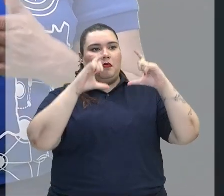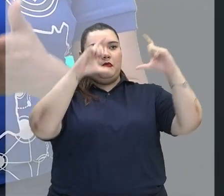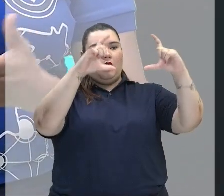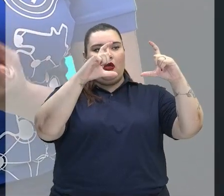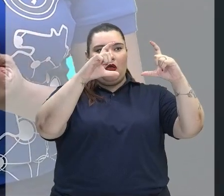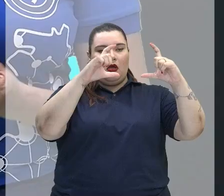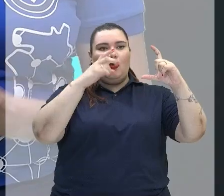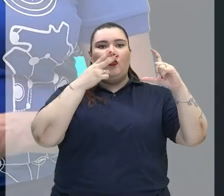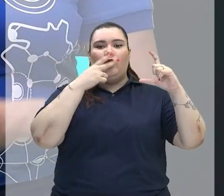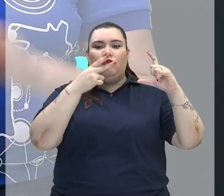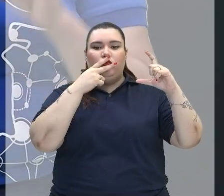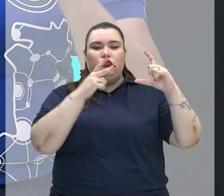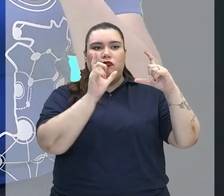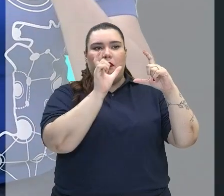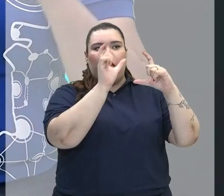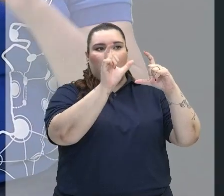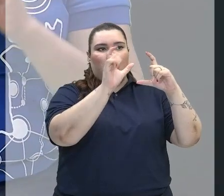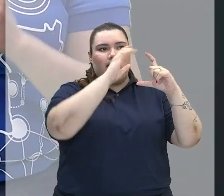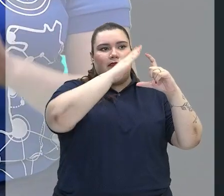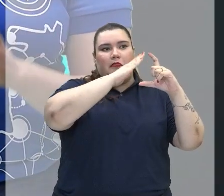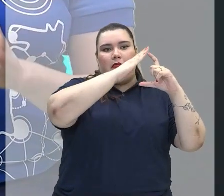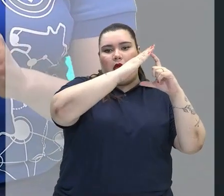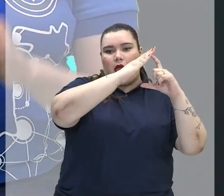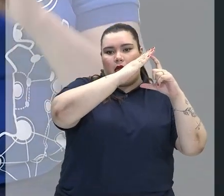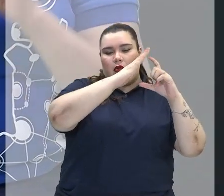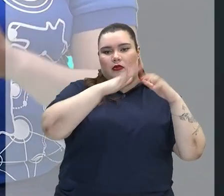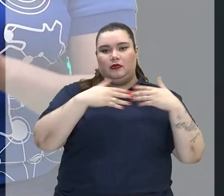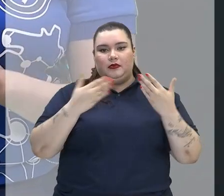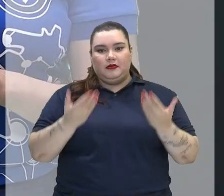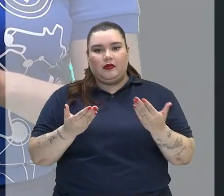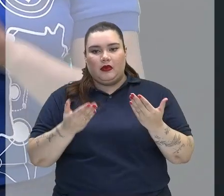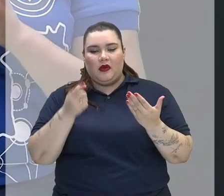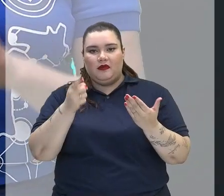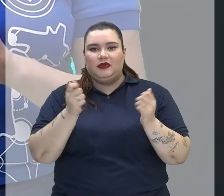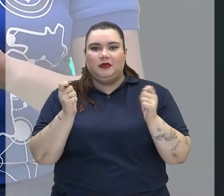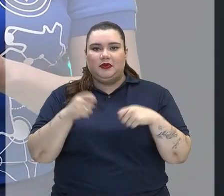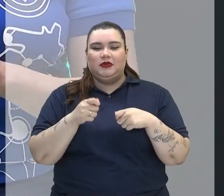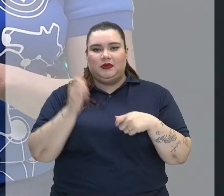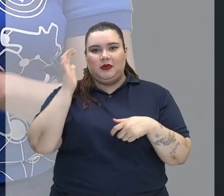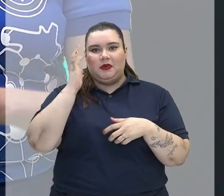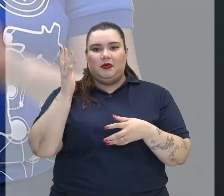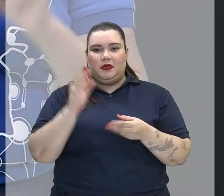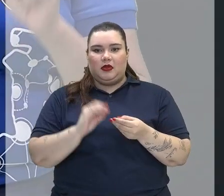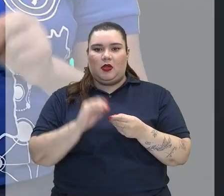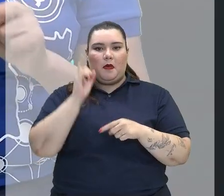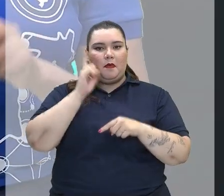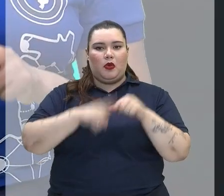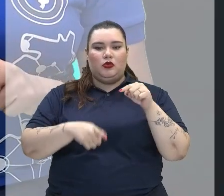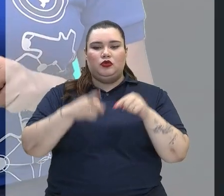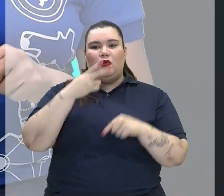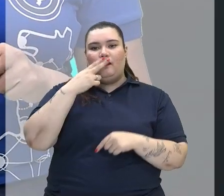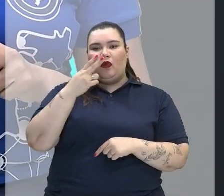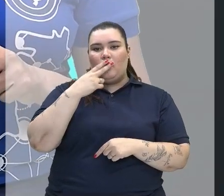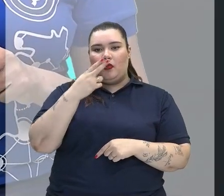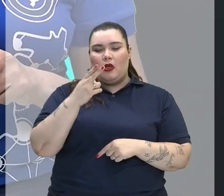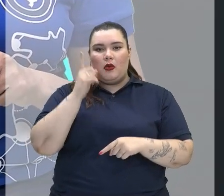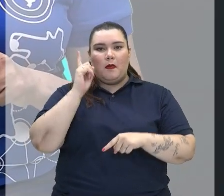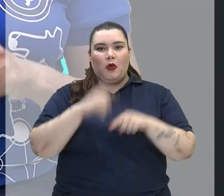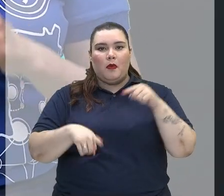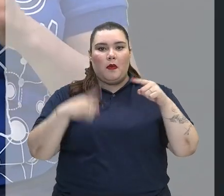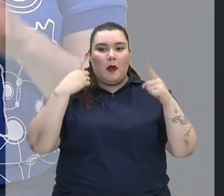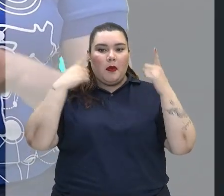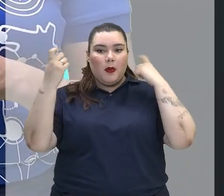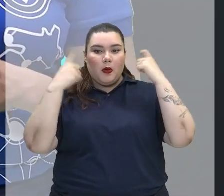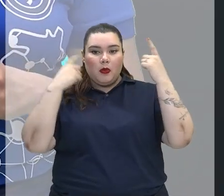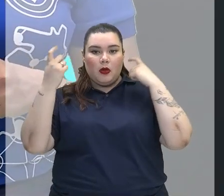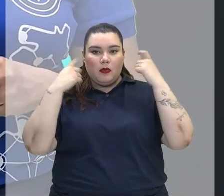um cigarro. Então, só em olhar você já sabe, não podemos fumar, não podemos fazer barulho,